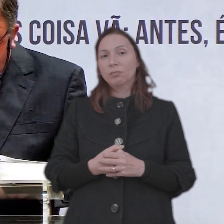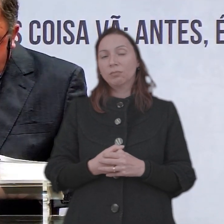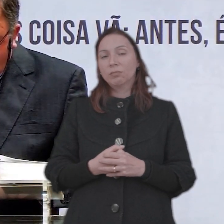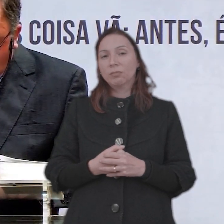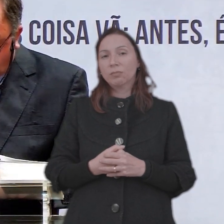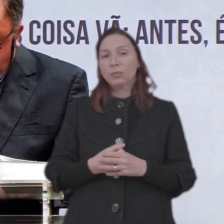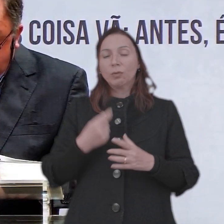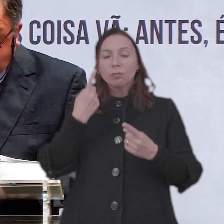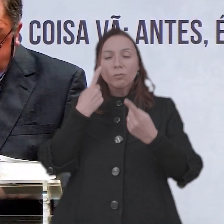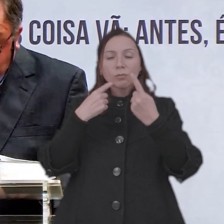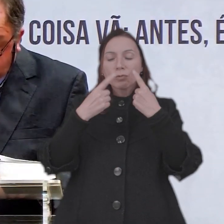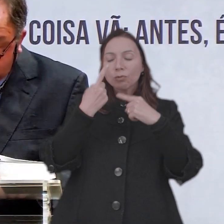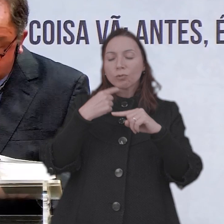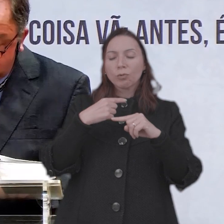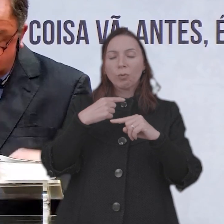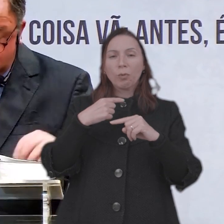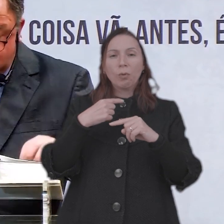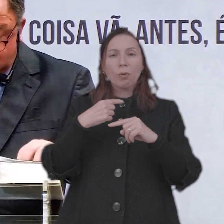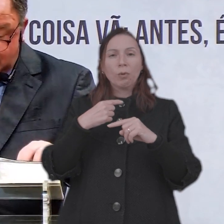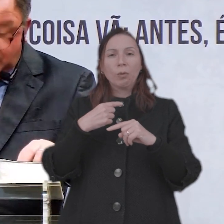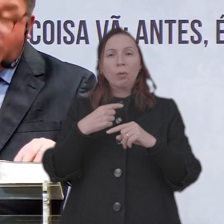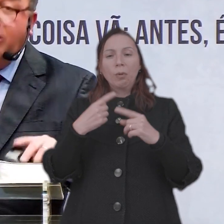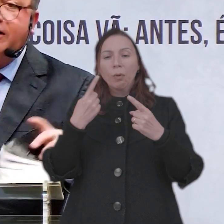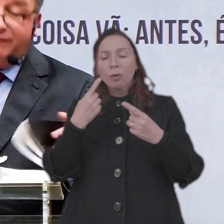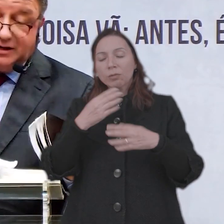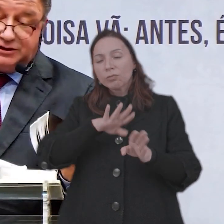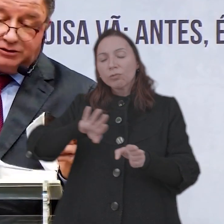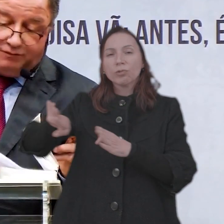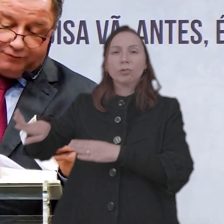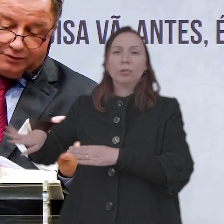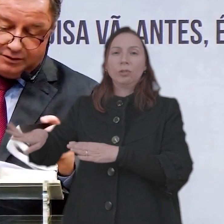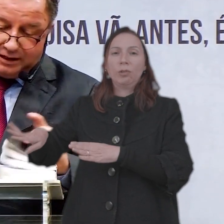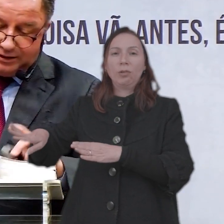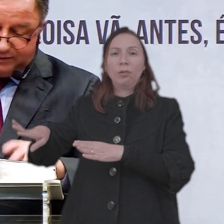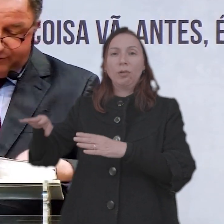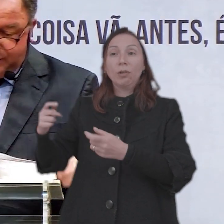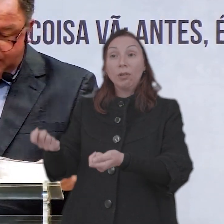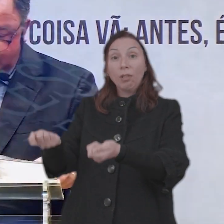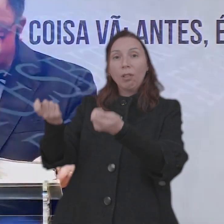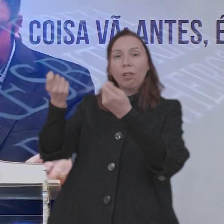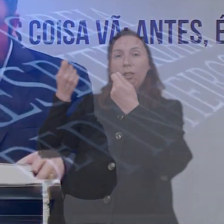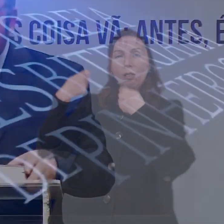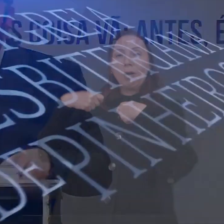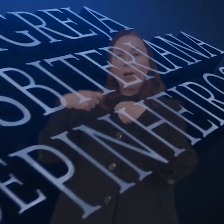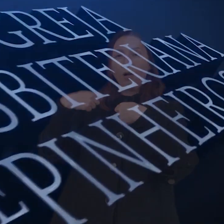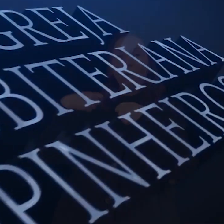pranto, tira o luto, tira a cinza e coloca veste de louvor na nossa vida.